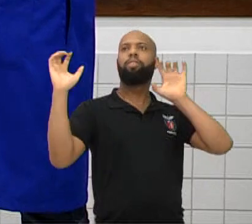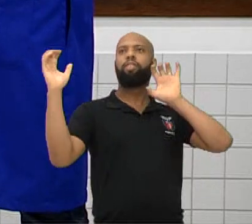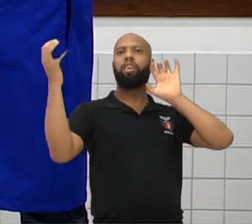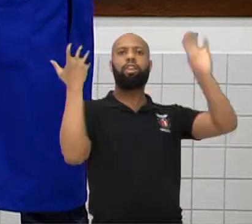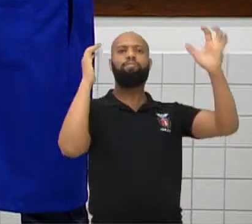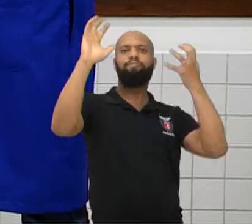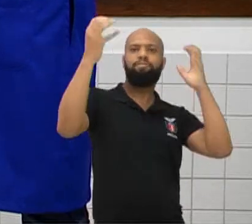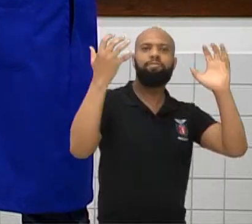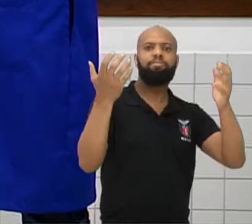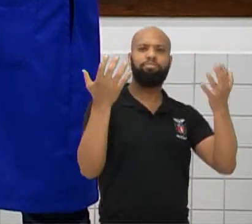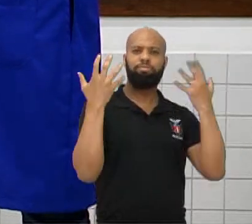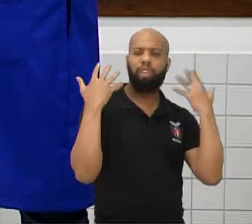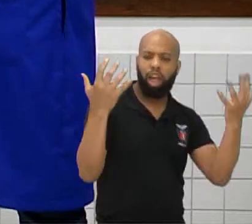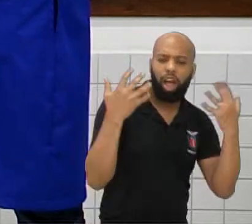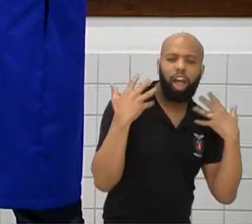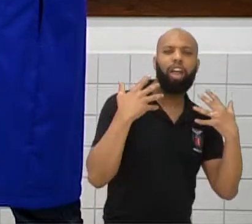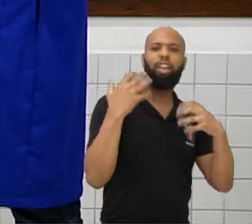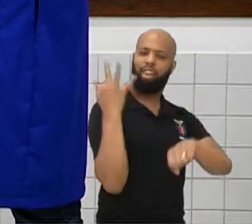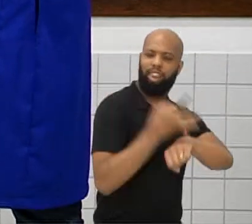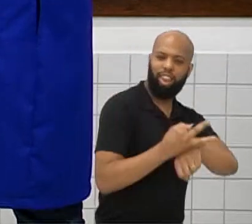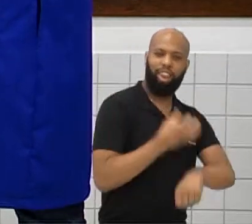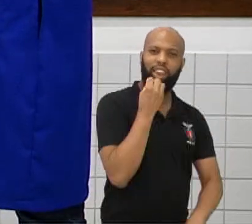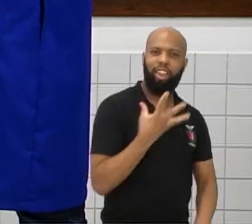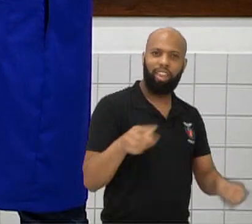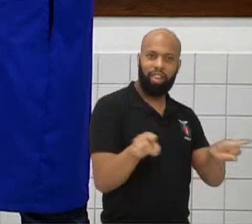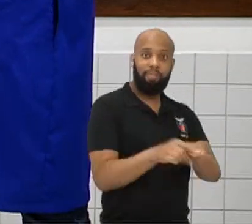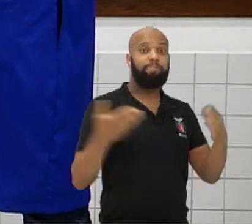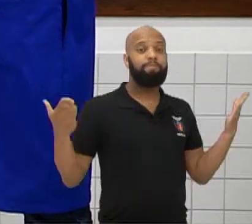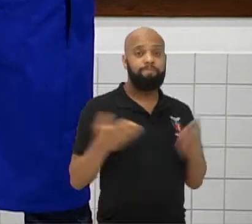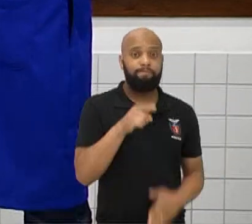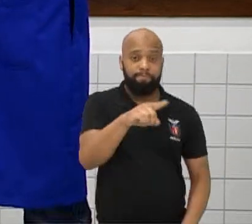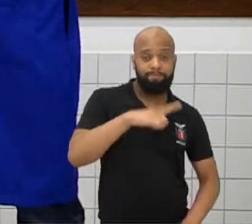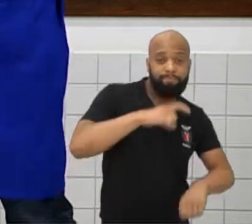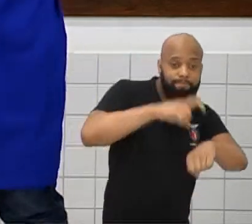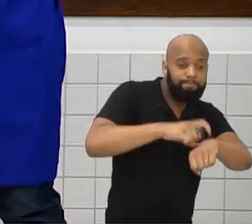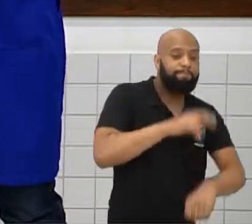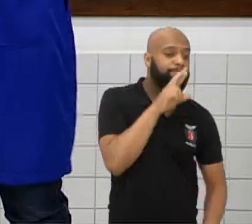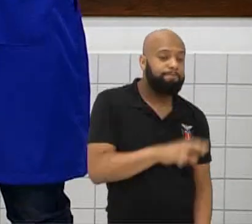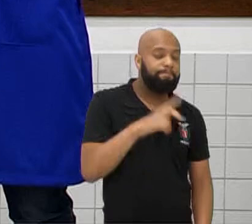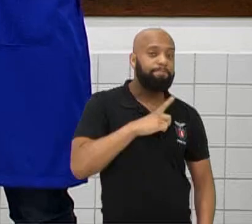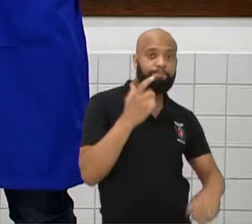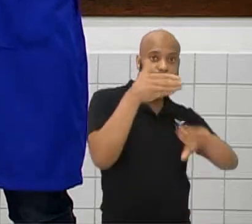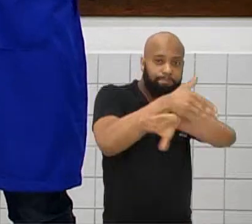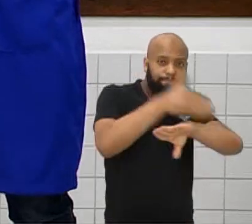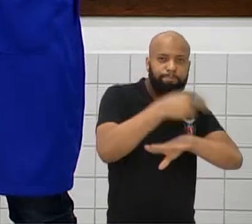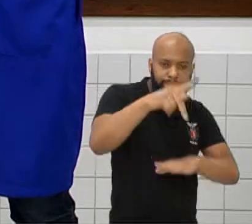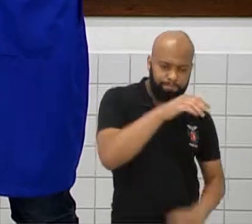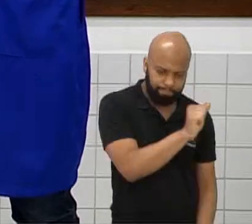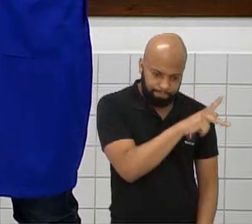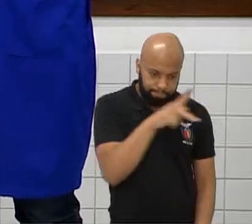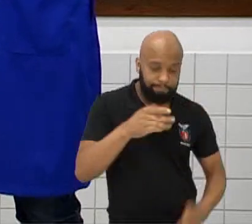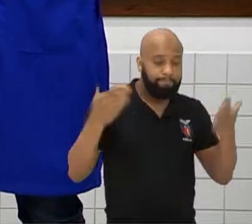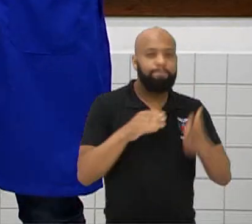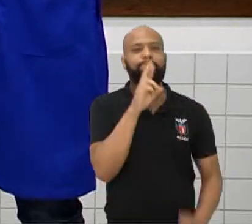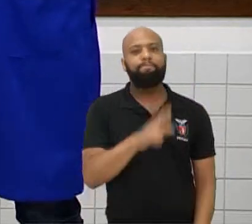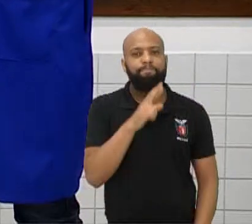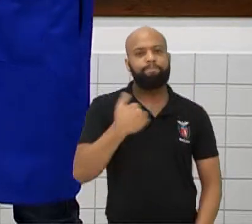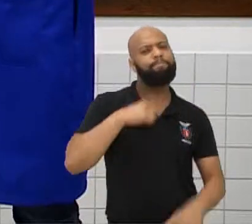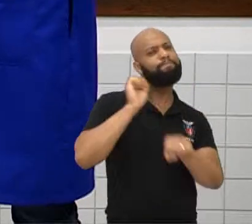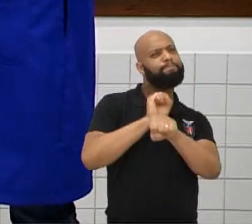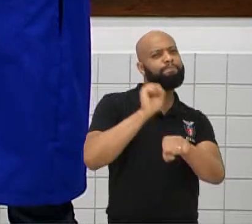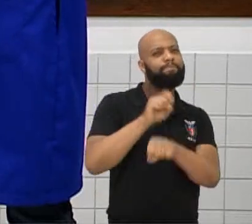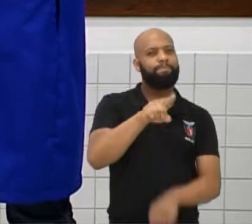o tempo, passar as férias. Vocês vão ter um momentinho aí para responder, vai estar no aplicativo de vocês. Aguardo todos vocês